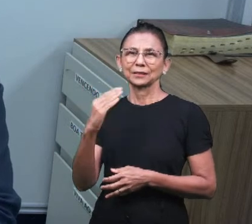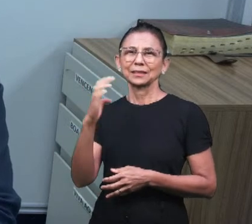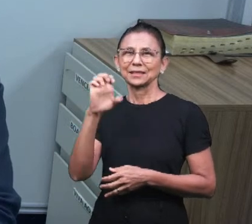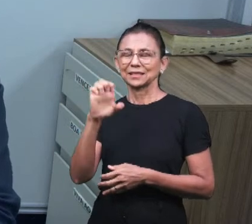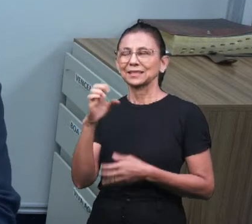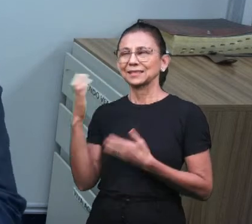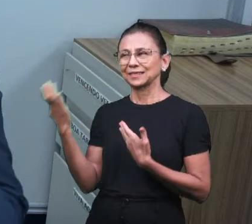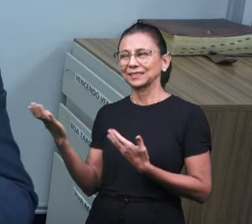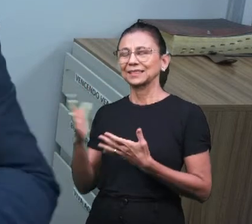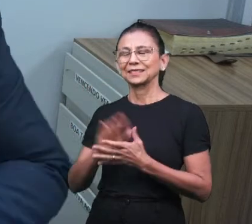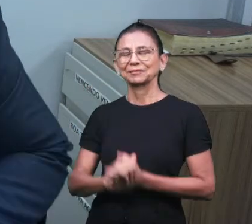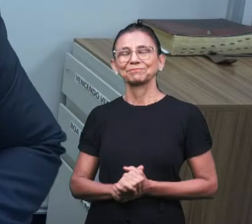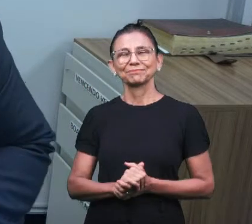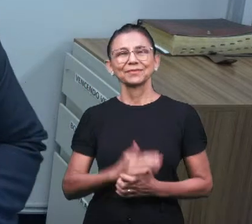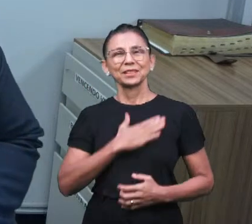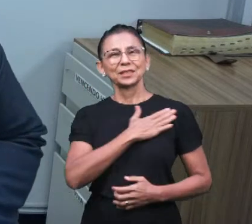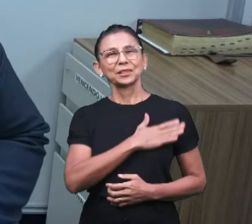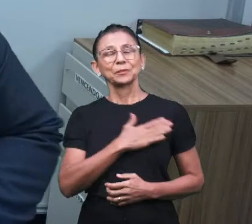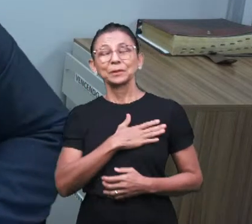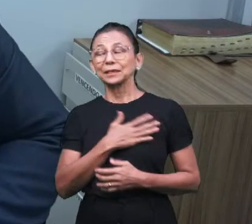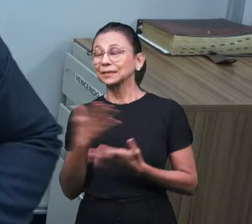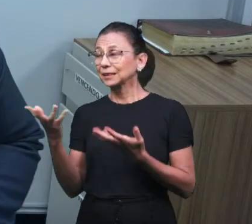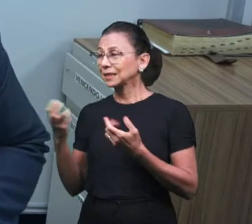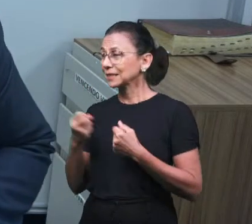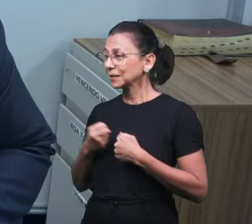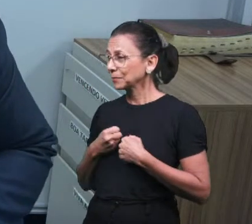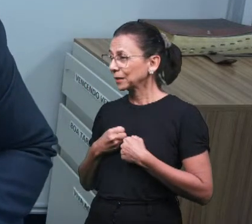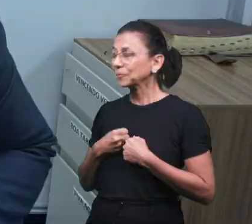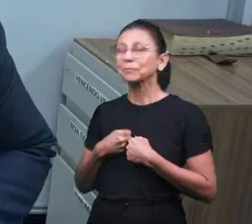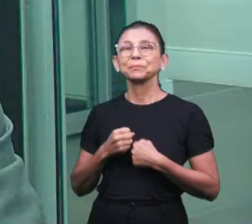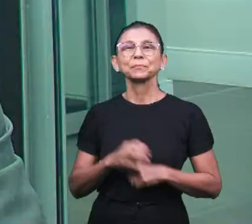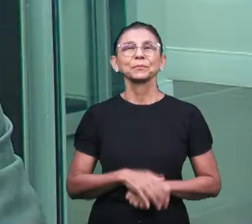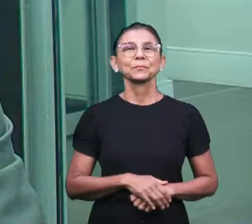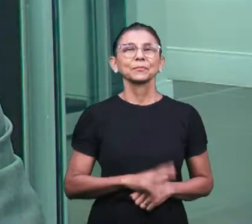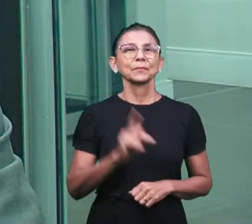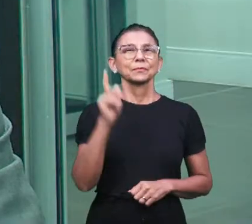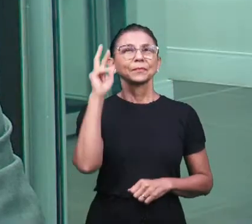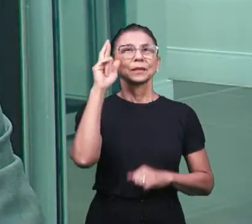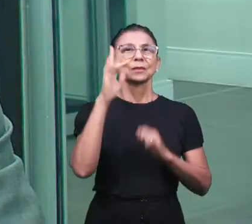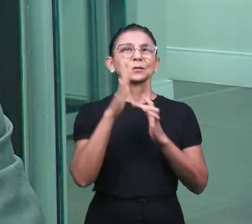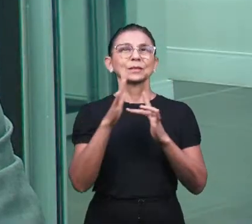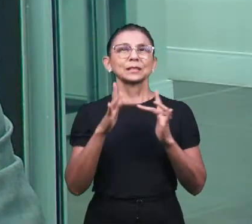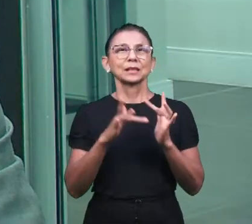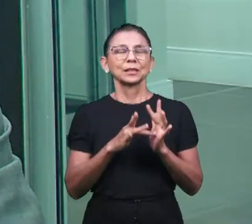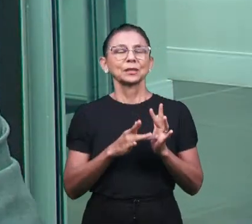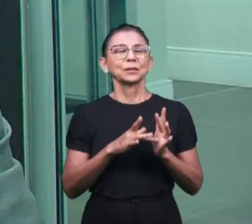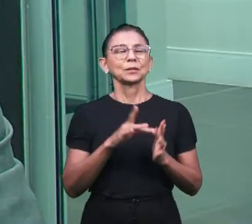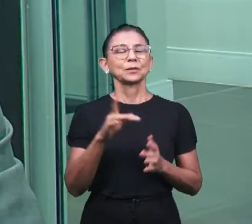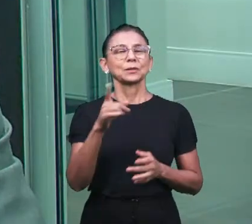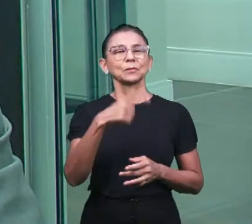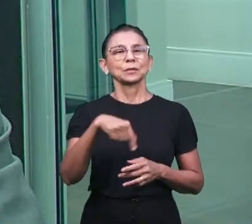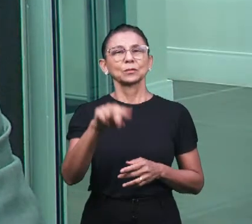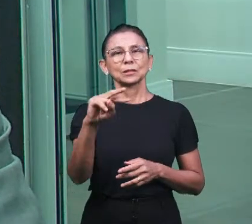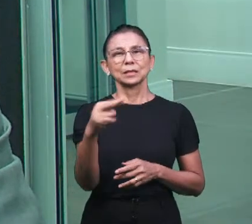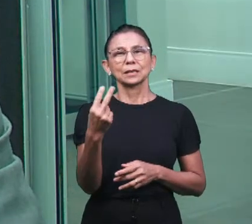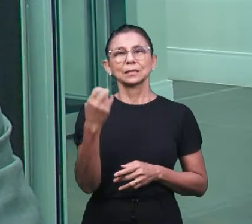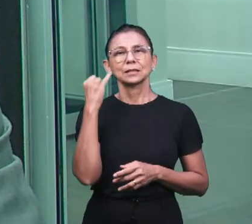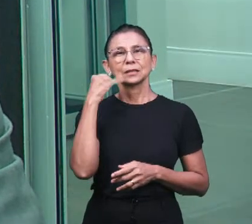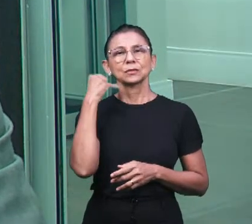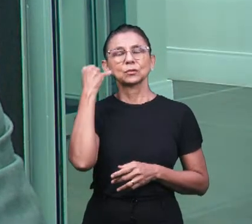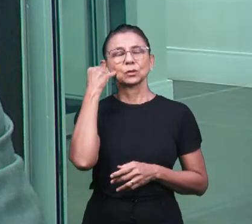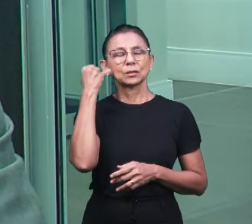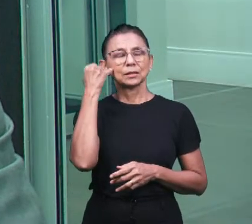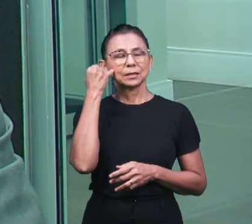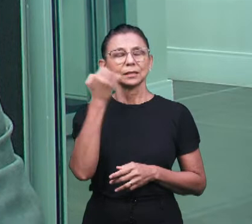nesse pré-culto hoje, daqui a pouco no culto da noite. A paz do Senhor, querido. A paz do Senhor, a paz do Senhor Josias, a paz do Senhor nossos irmãos que nos